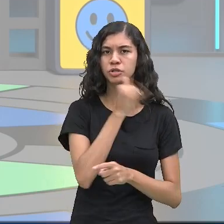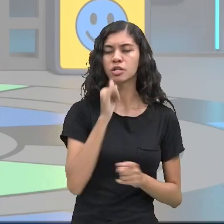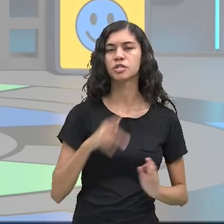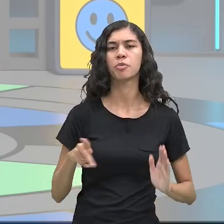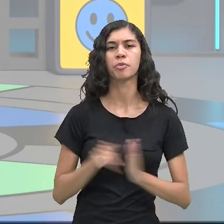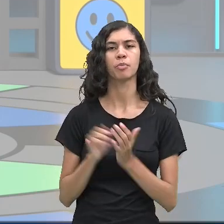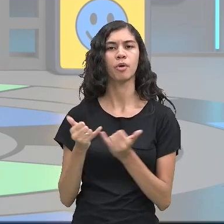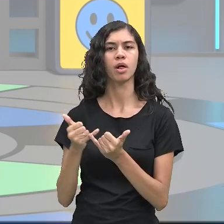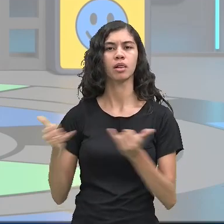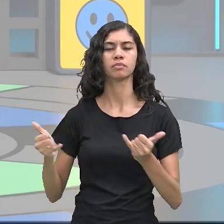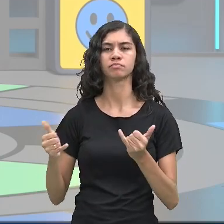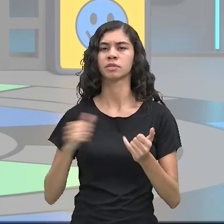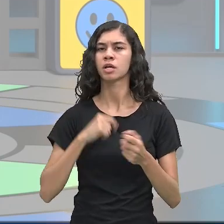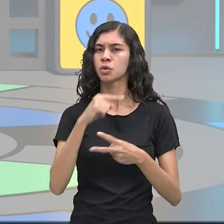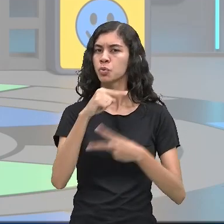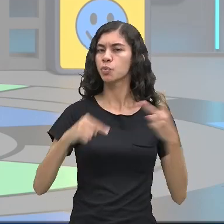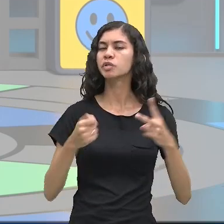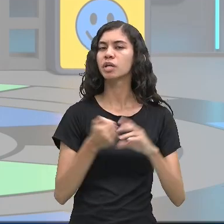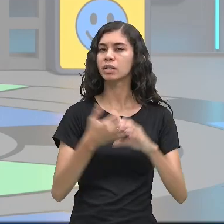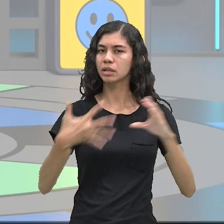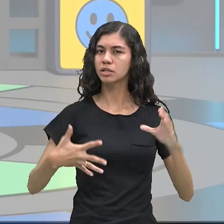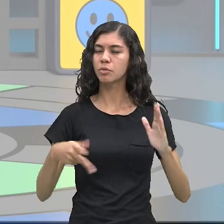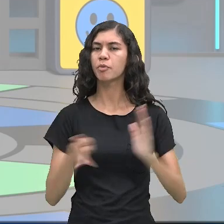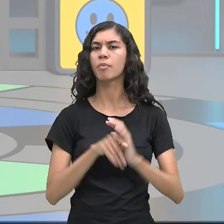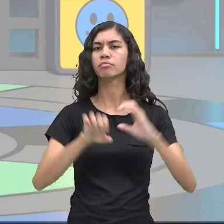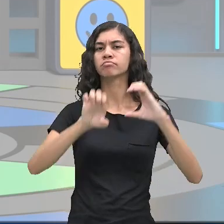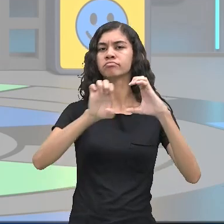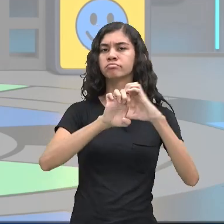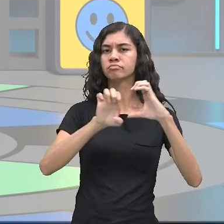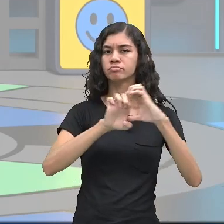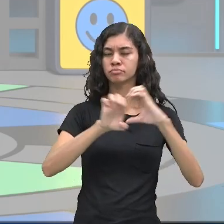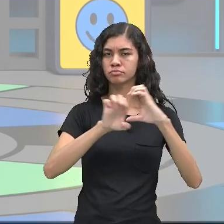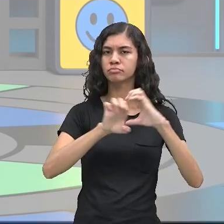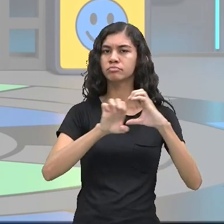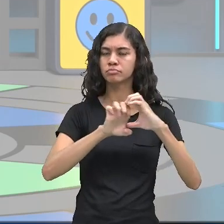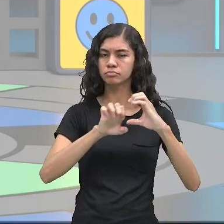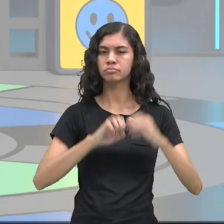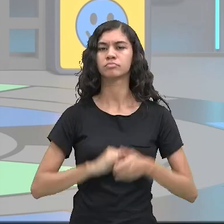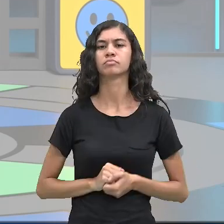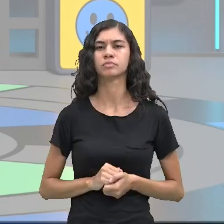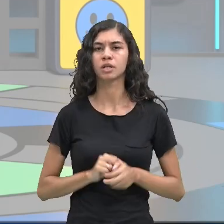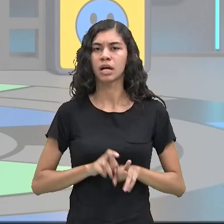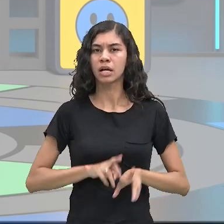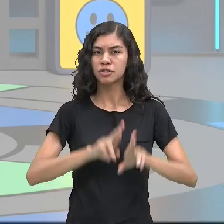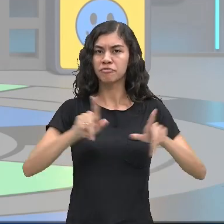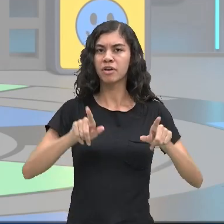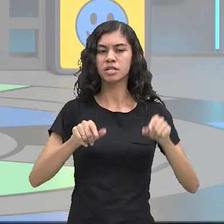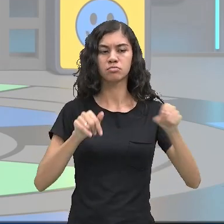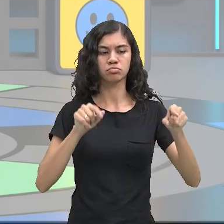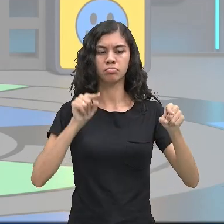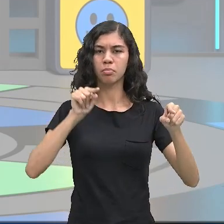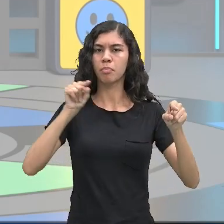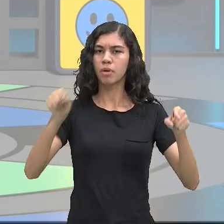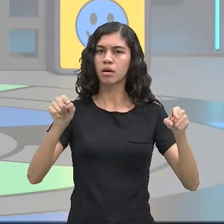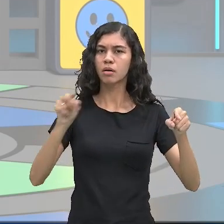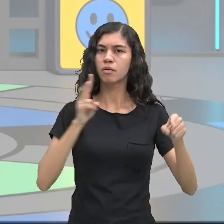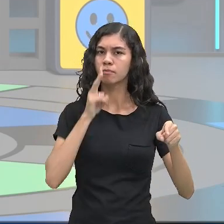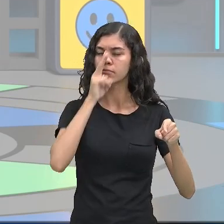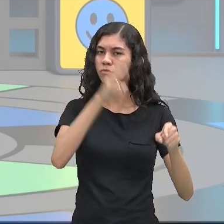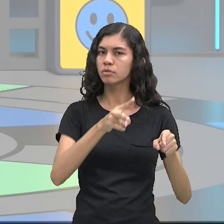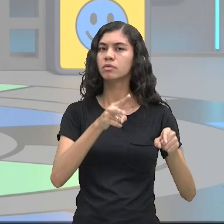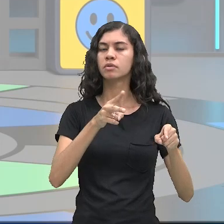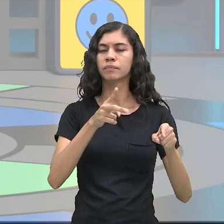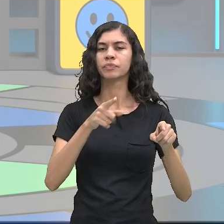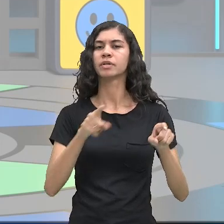constantes características. A força eletromotriz, que é a diferença de potencial nos terminais desse gerador, e tem a